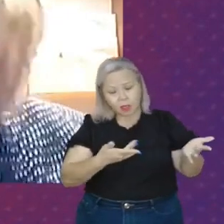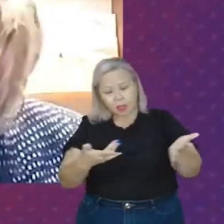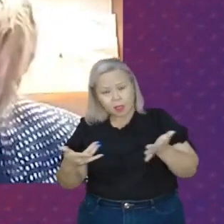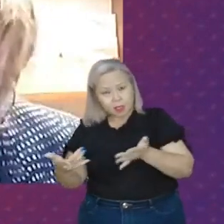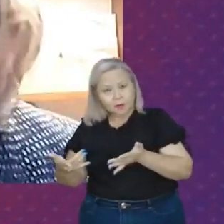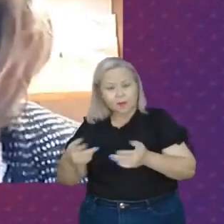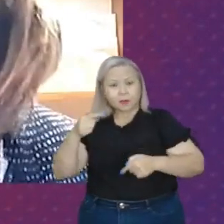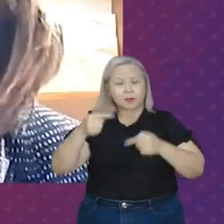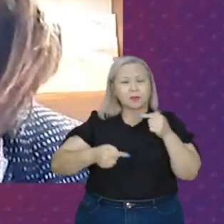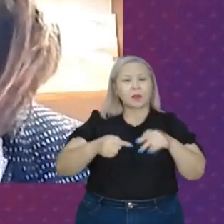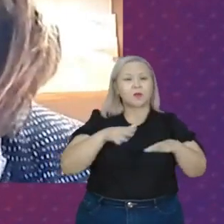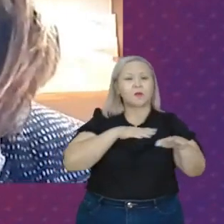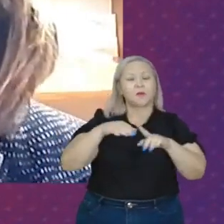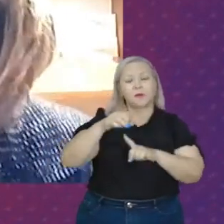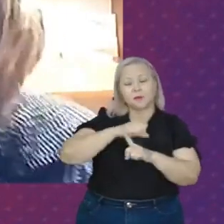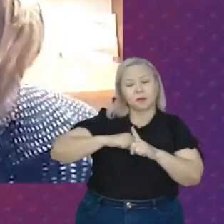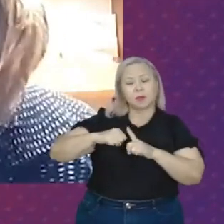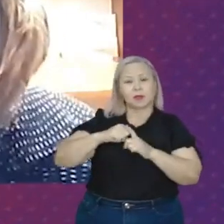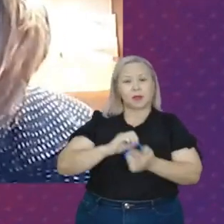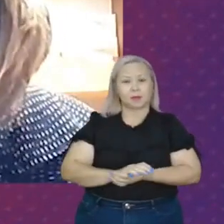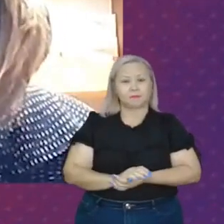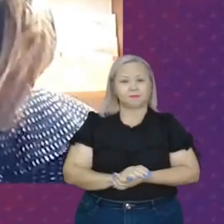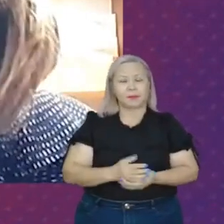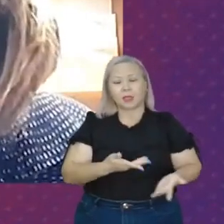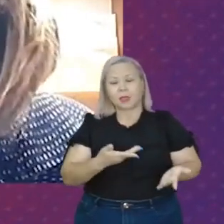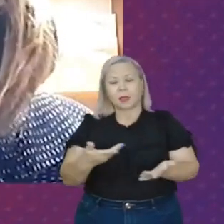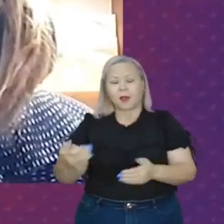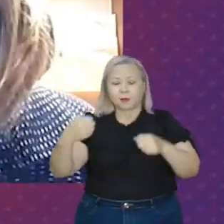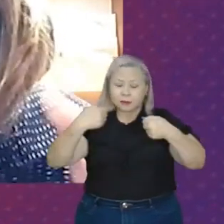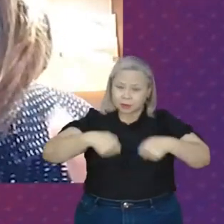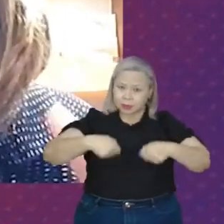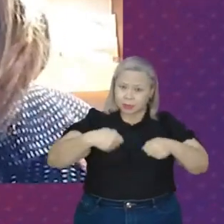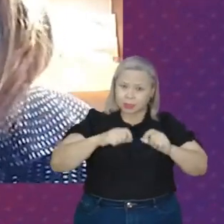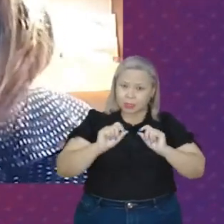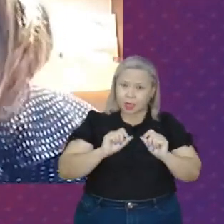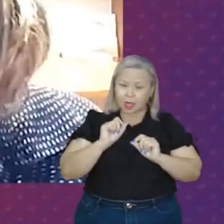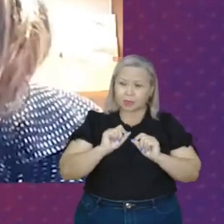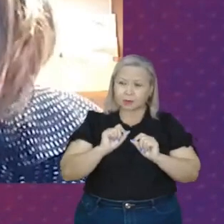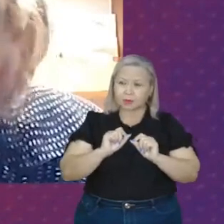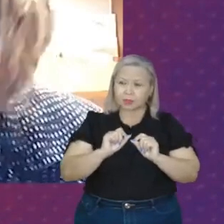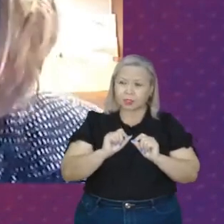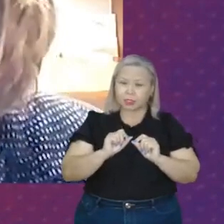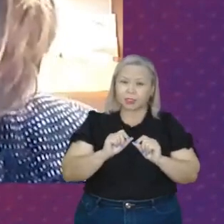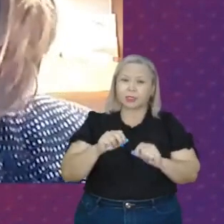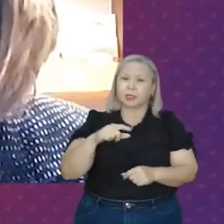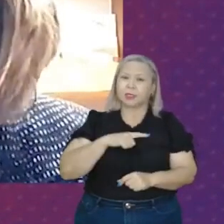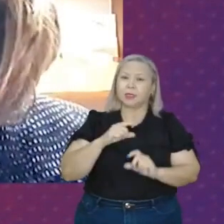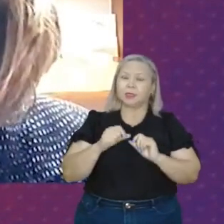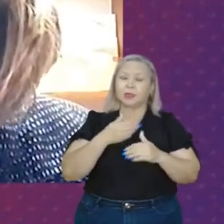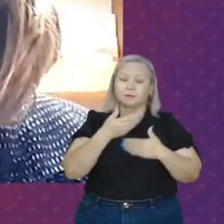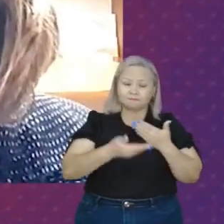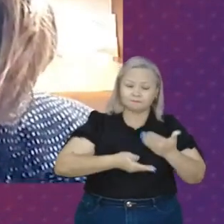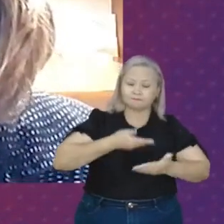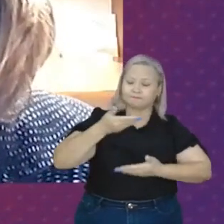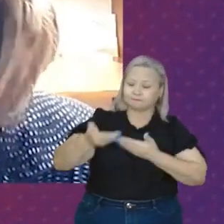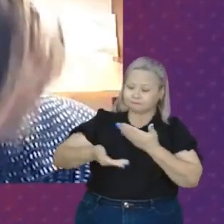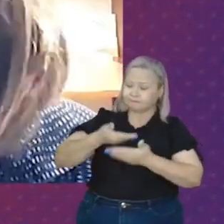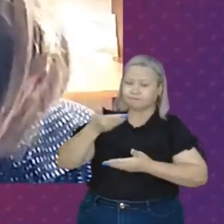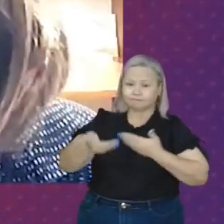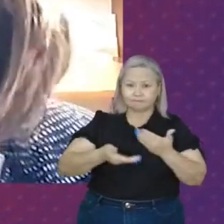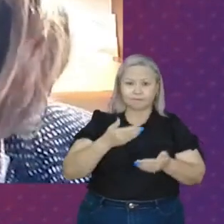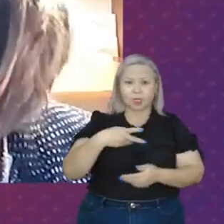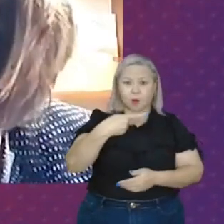discussão para os movimentos sociais, levamos a necessidade de que tenhamos uma intersetorialidade.